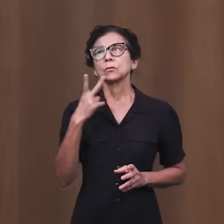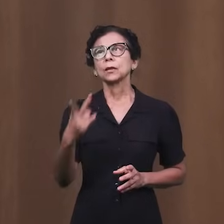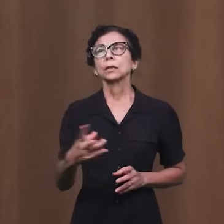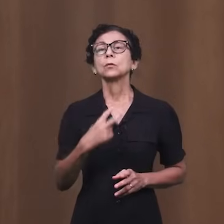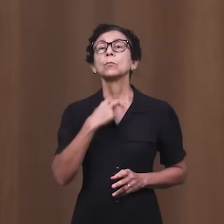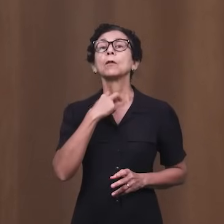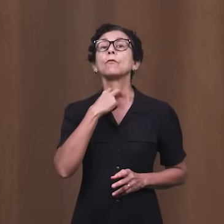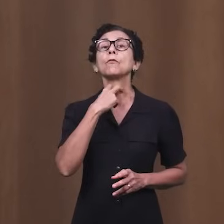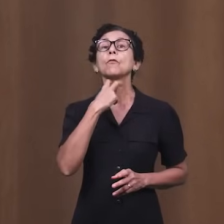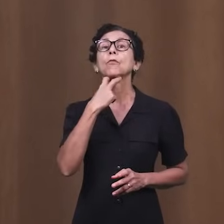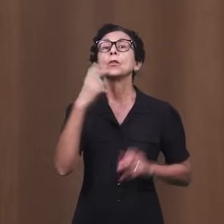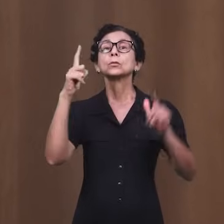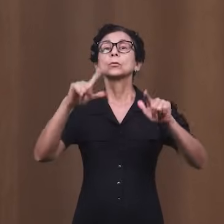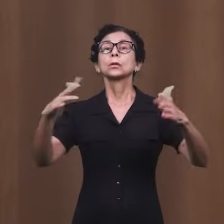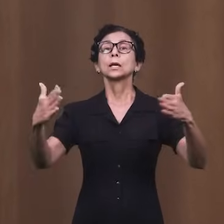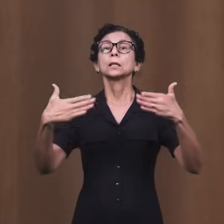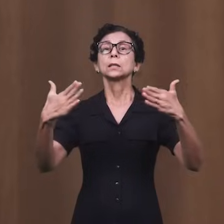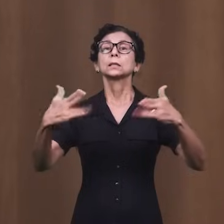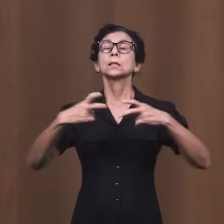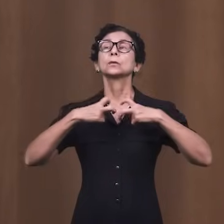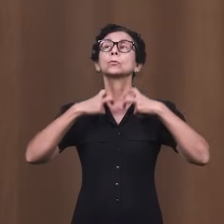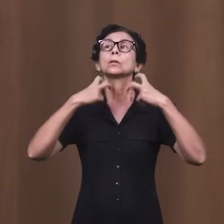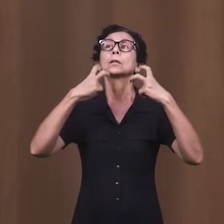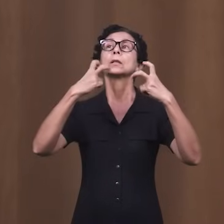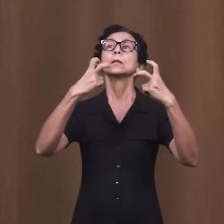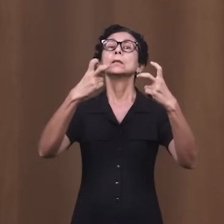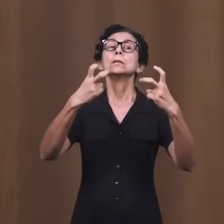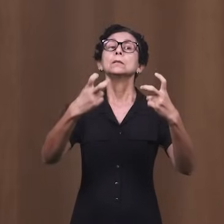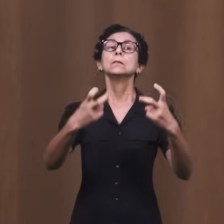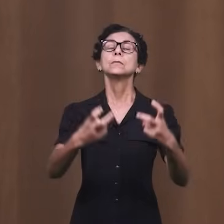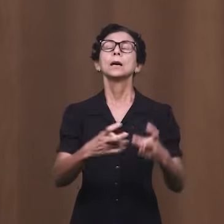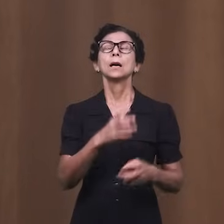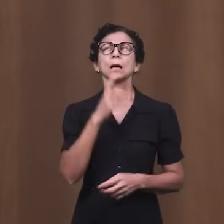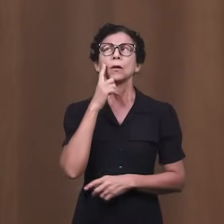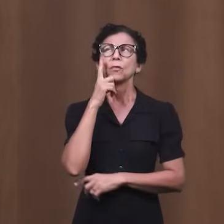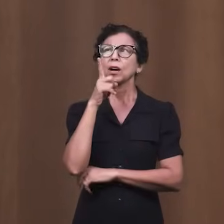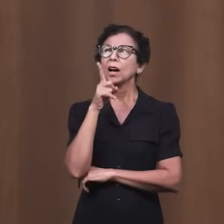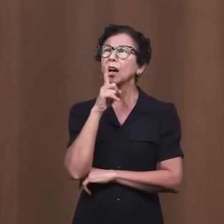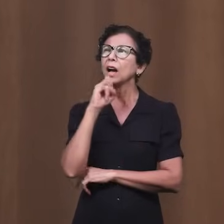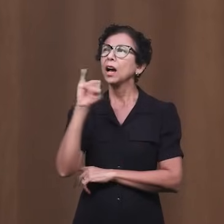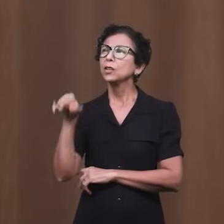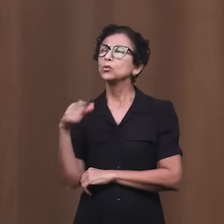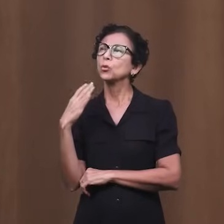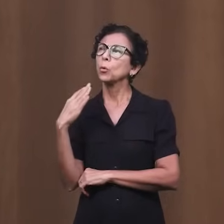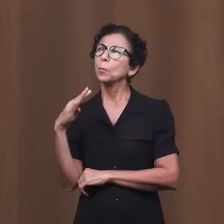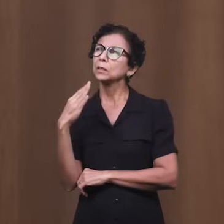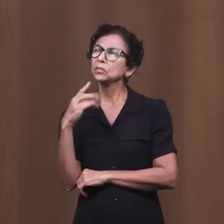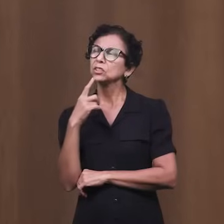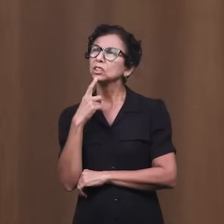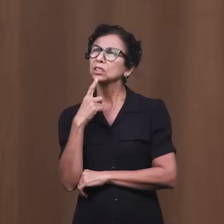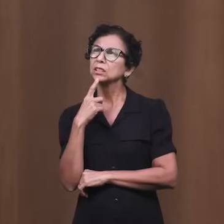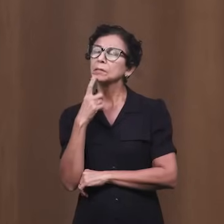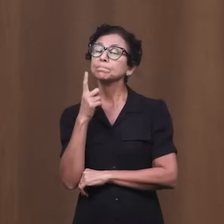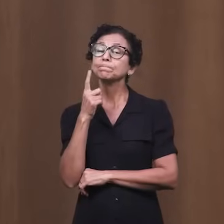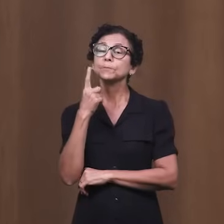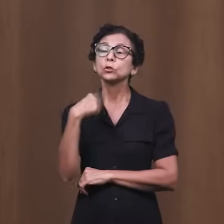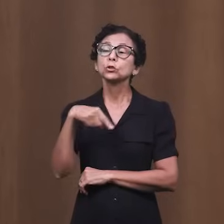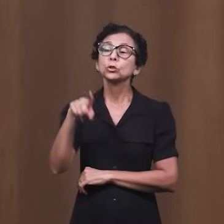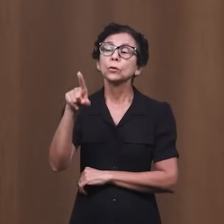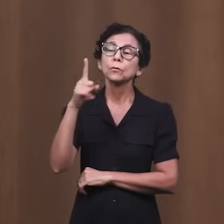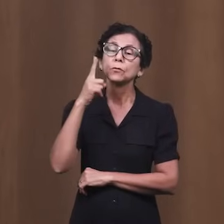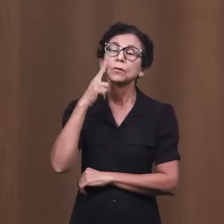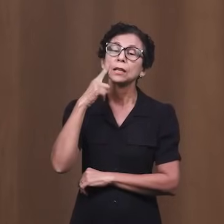Clama No Deserto Voz Do Que Clama No Deserto Ah isso aí é João Batista deixa eu ir lá em Lucas no início eu nunca